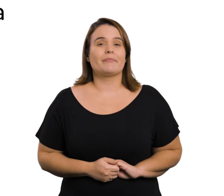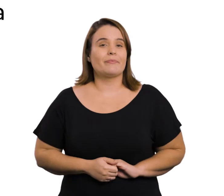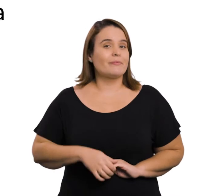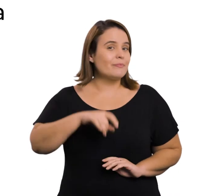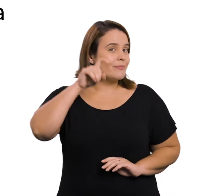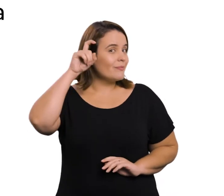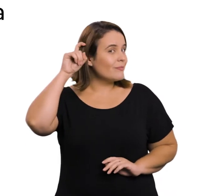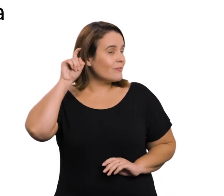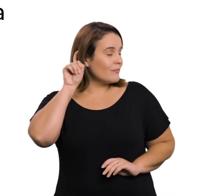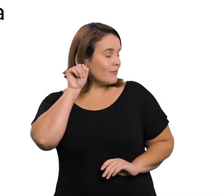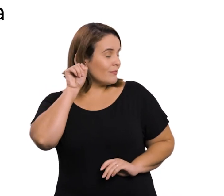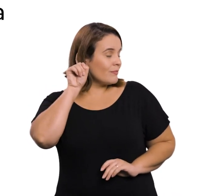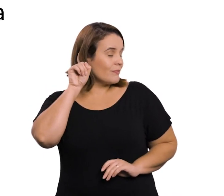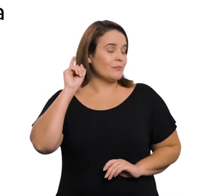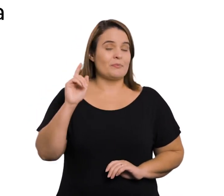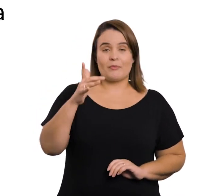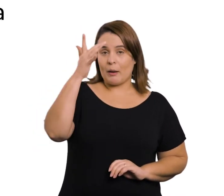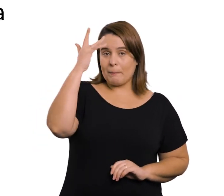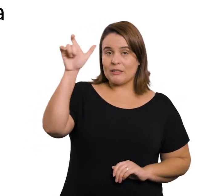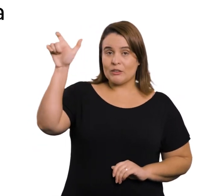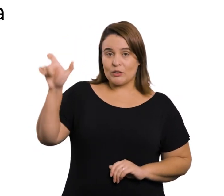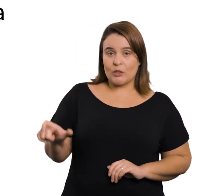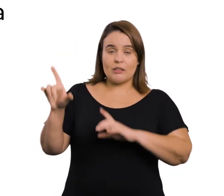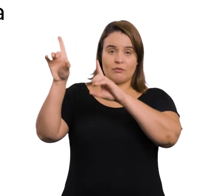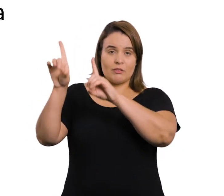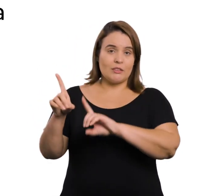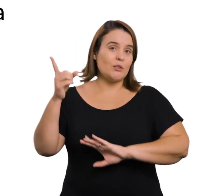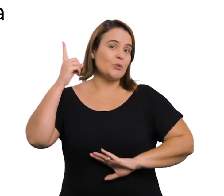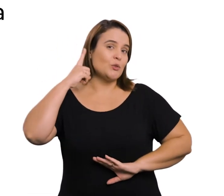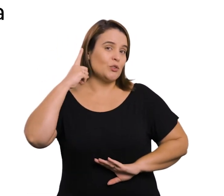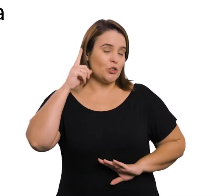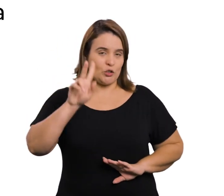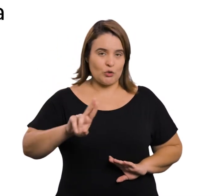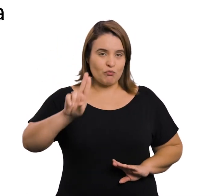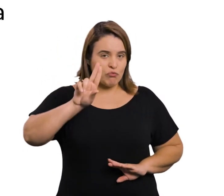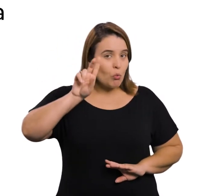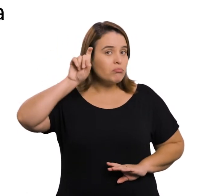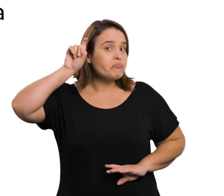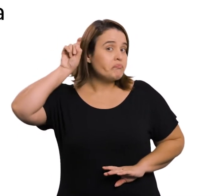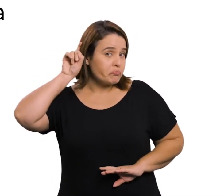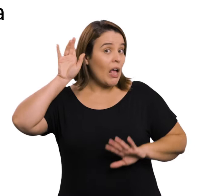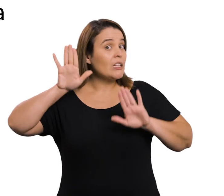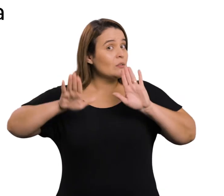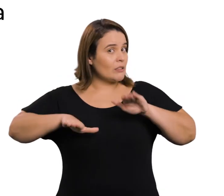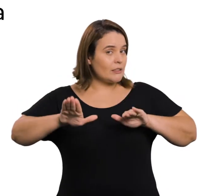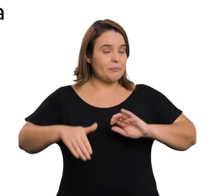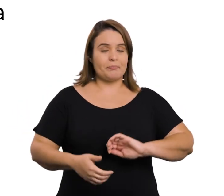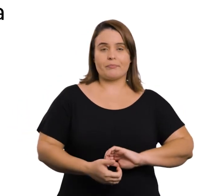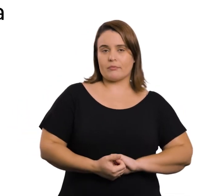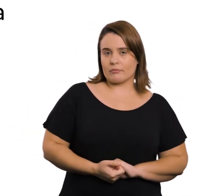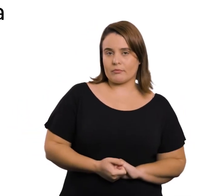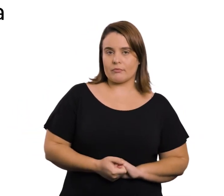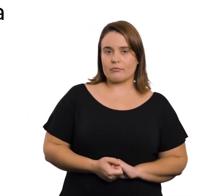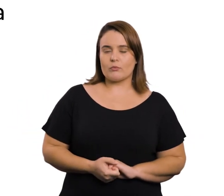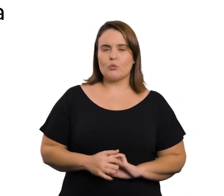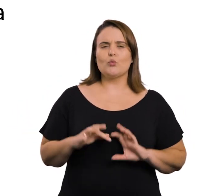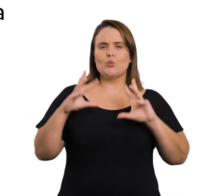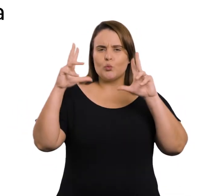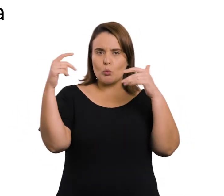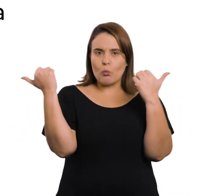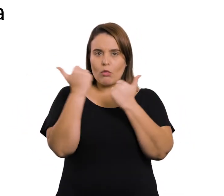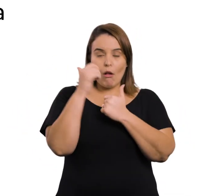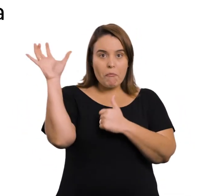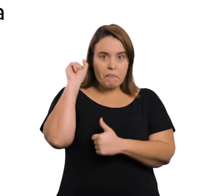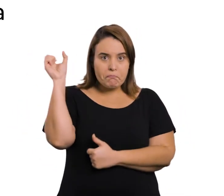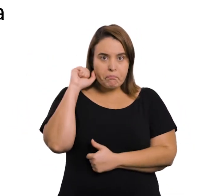condição. Aparelho auditivo. Geralmente usado por pessoas com deficiência auditiva. Na maioria